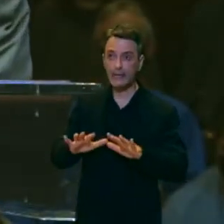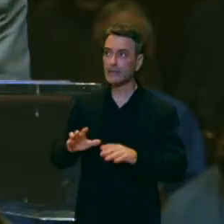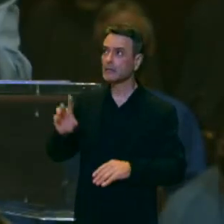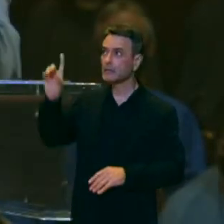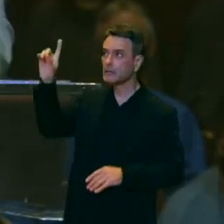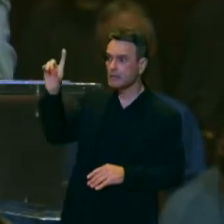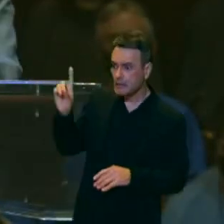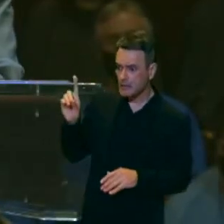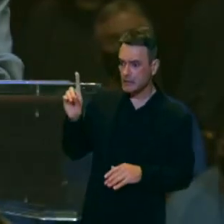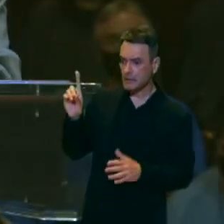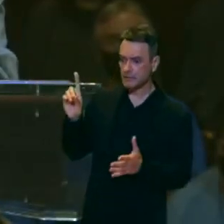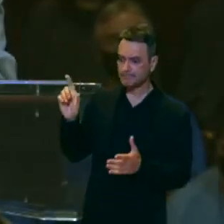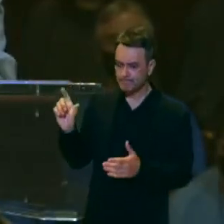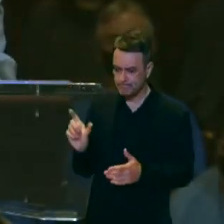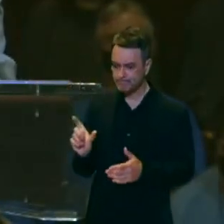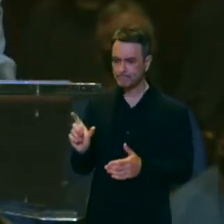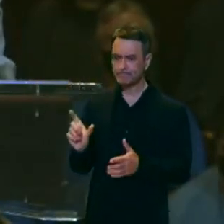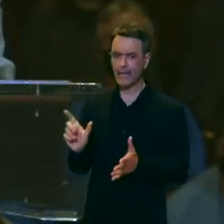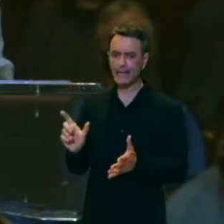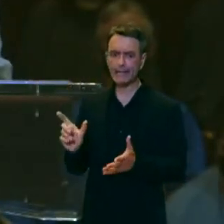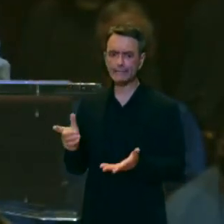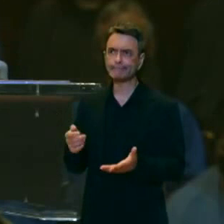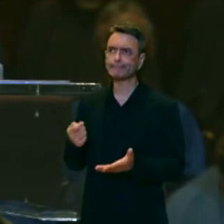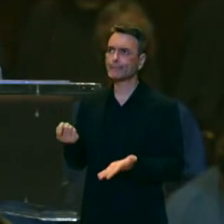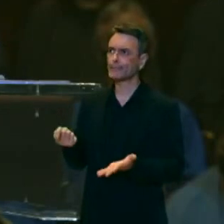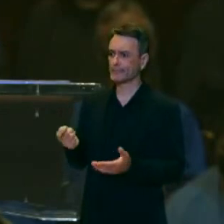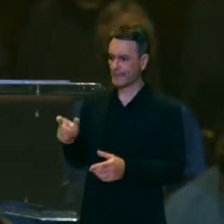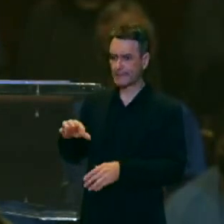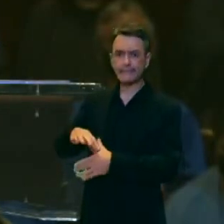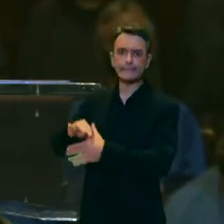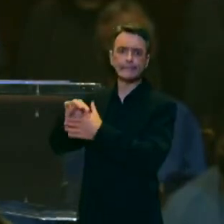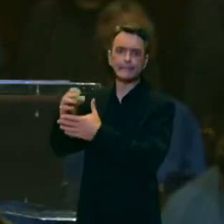radicais demais para aquelas lideranças.